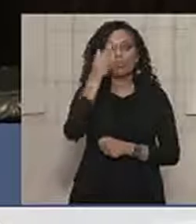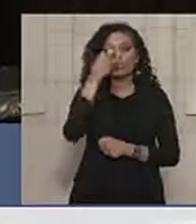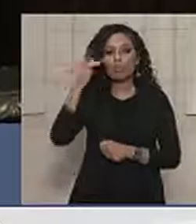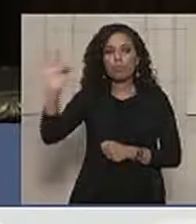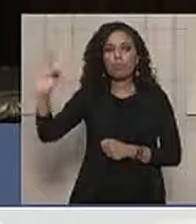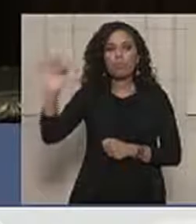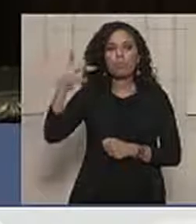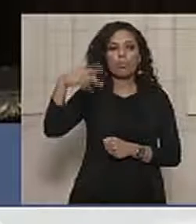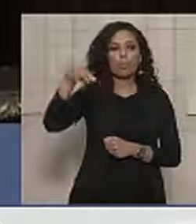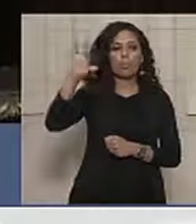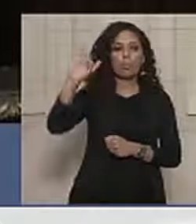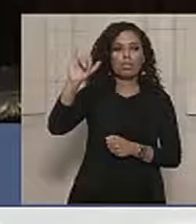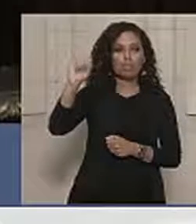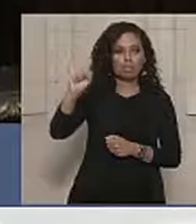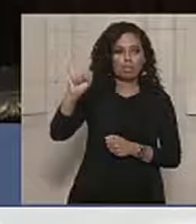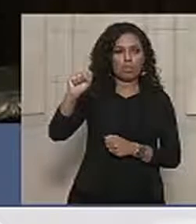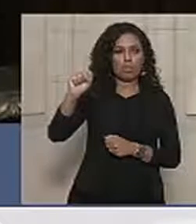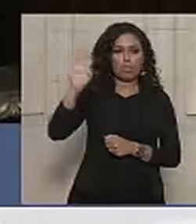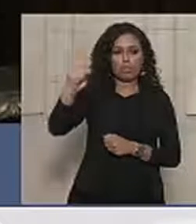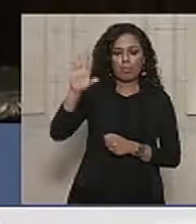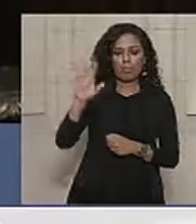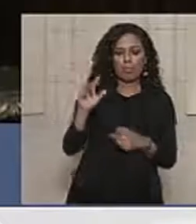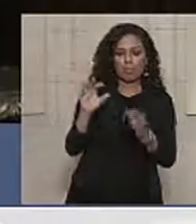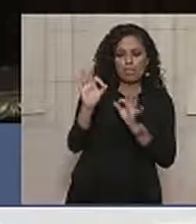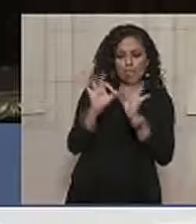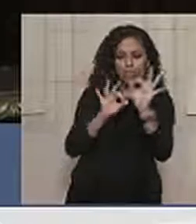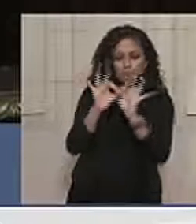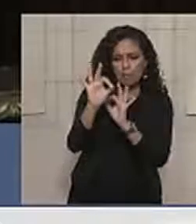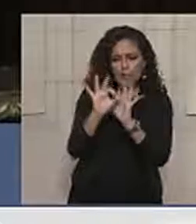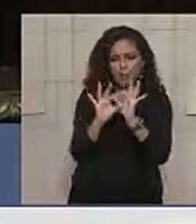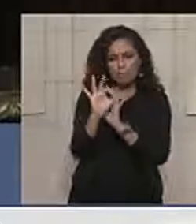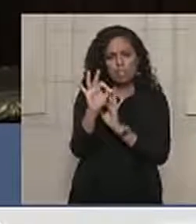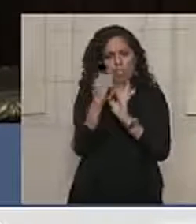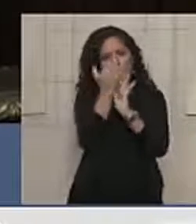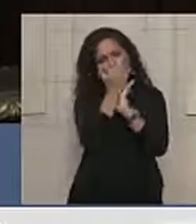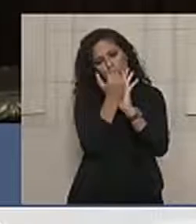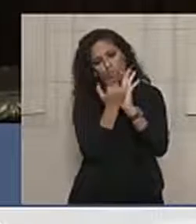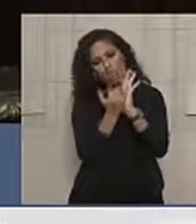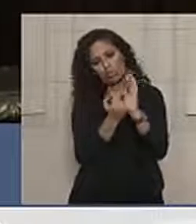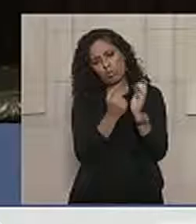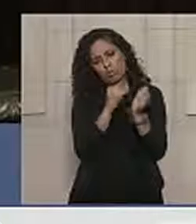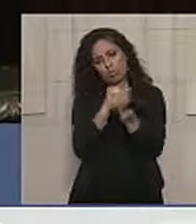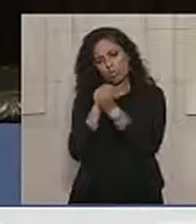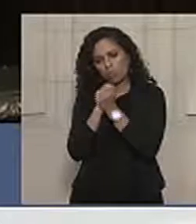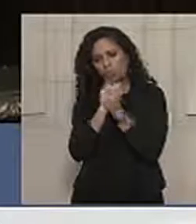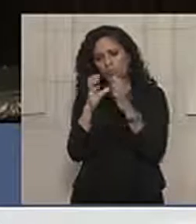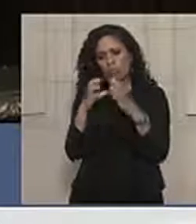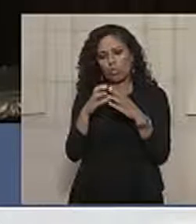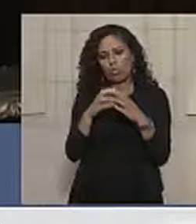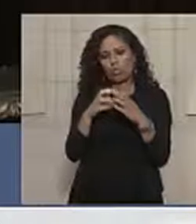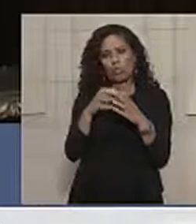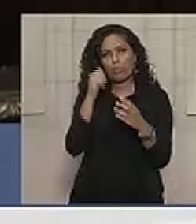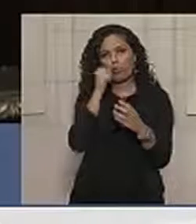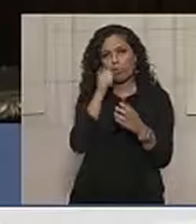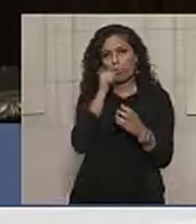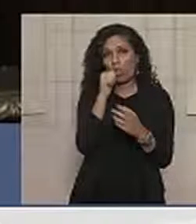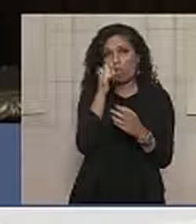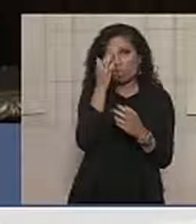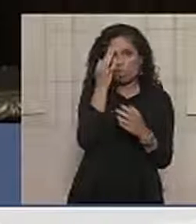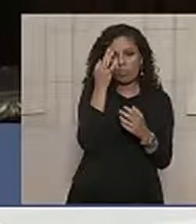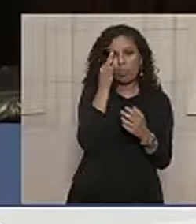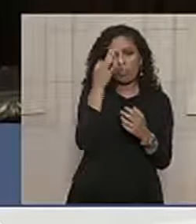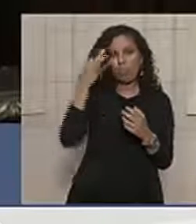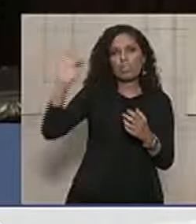e a construção de uma proposta por parte do movimento feminista